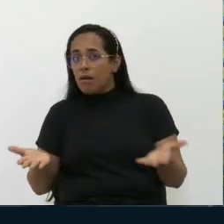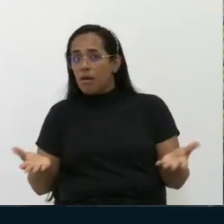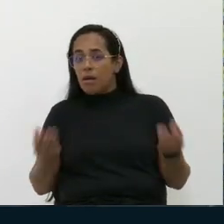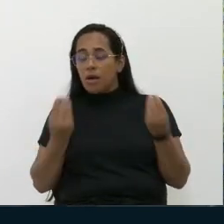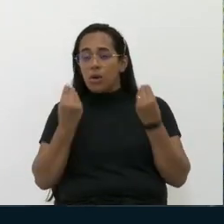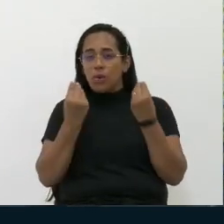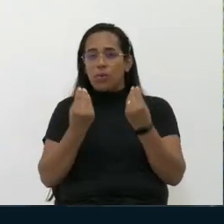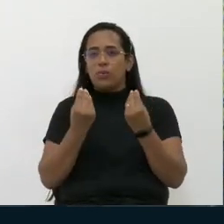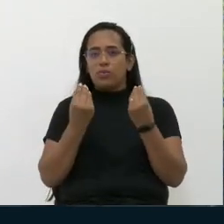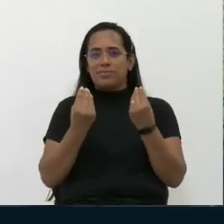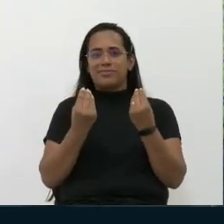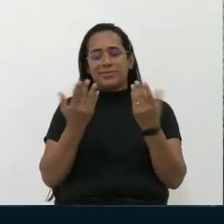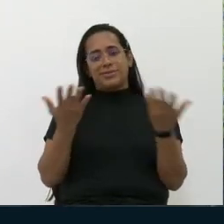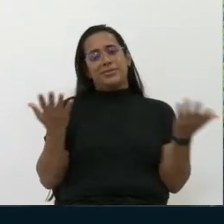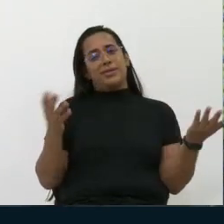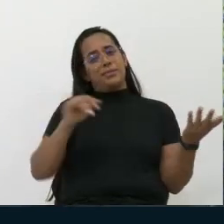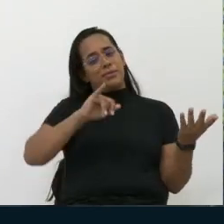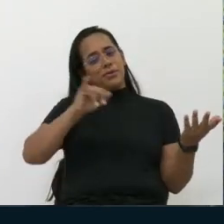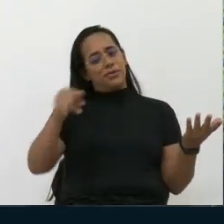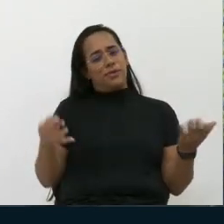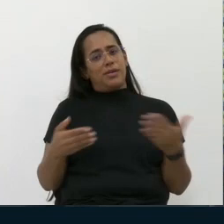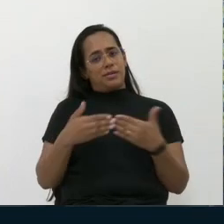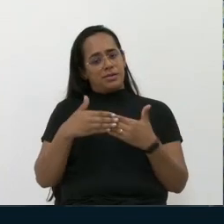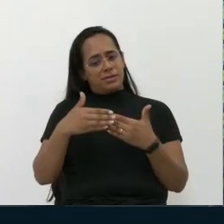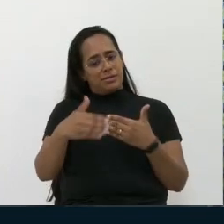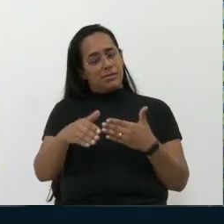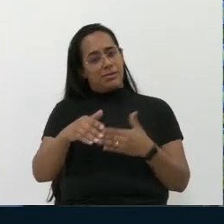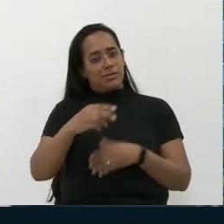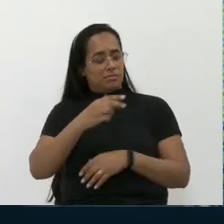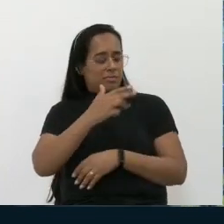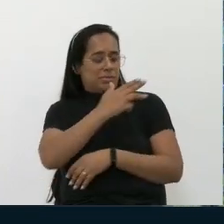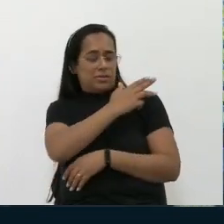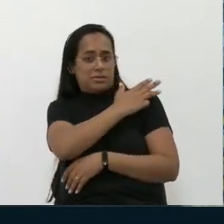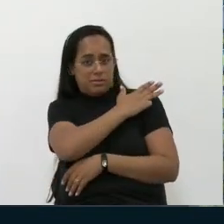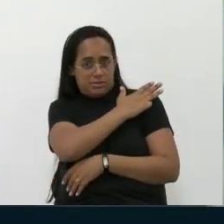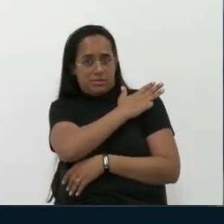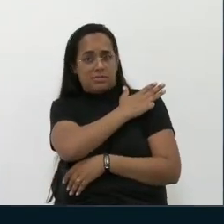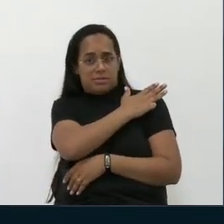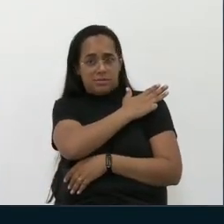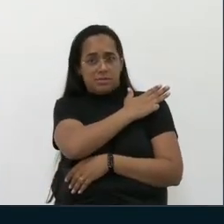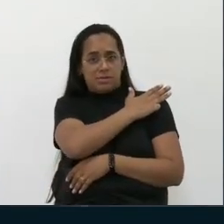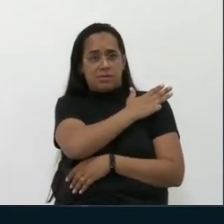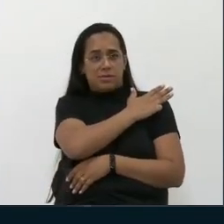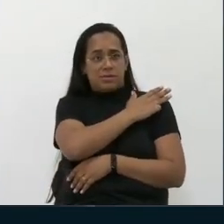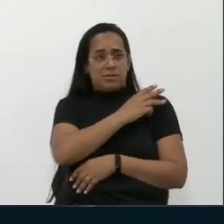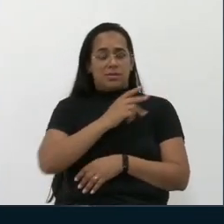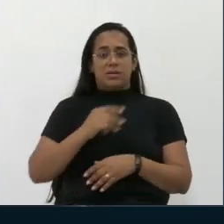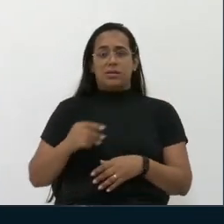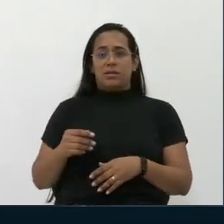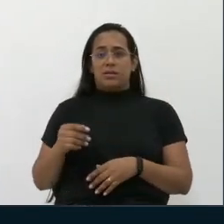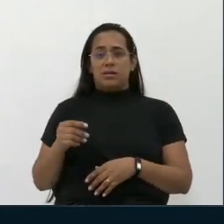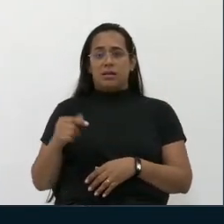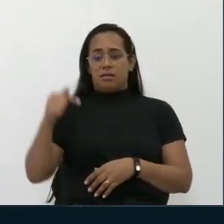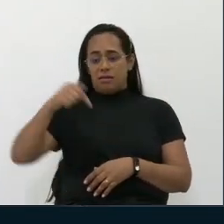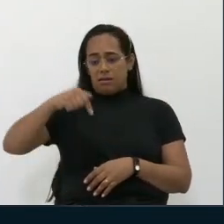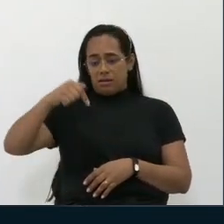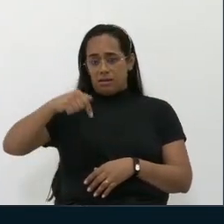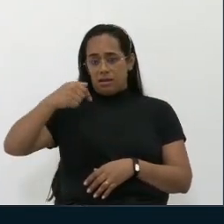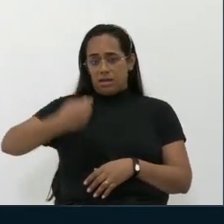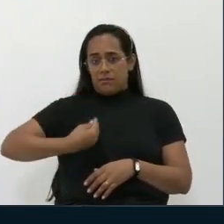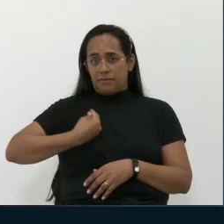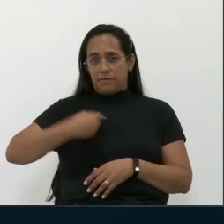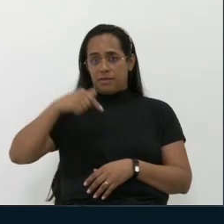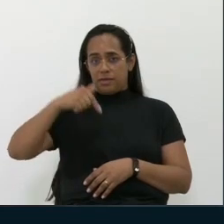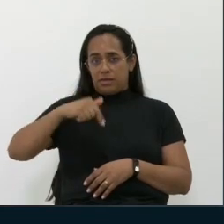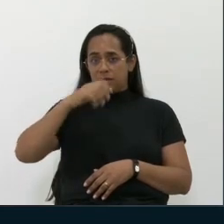aqui. Presidente Lula, por favor, mande Como é que ele chama quando fala de dinheiro, Lula? Como é